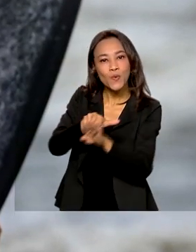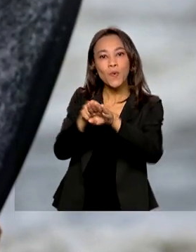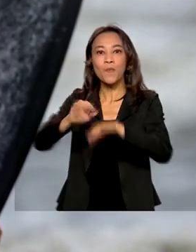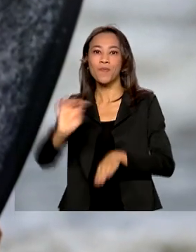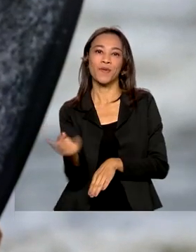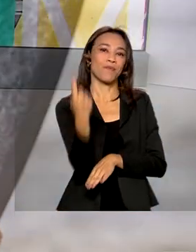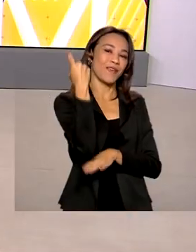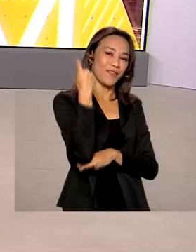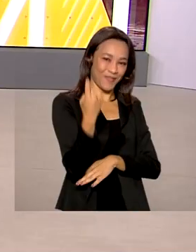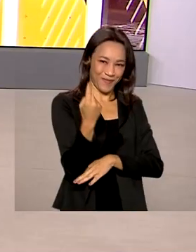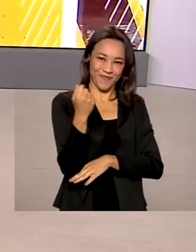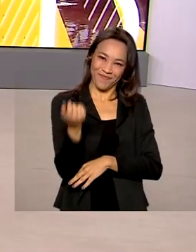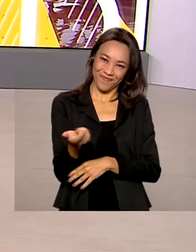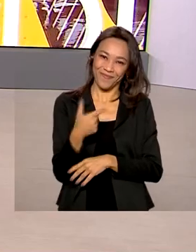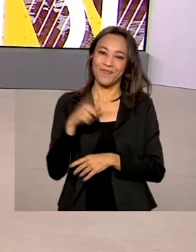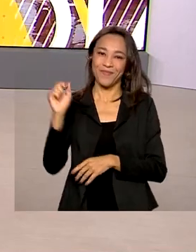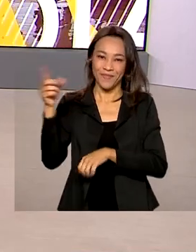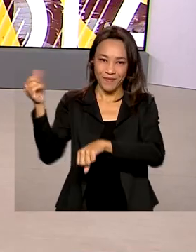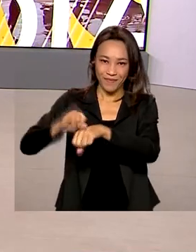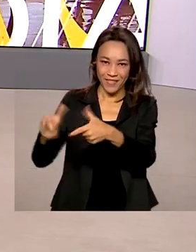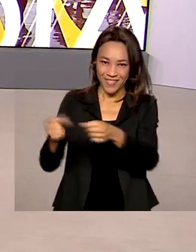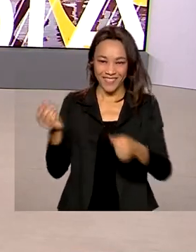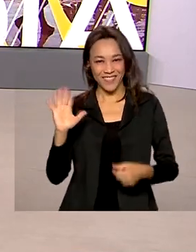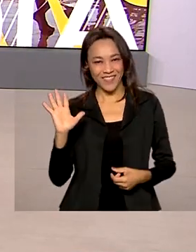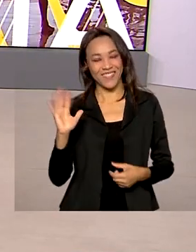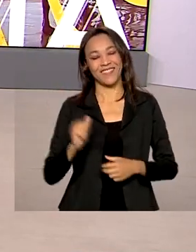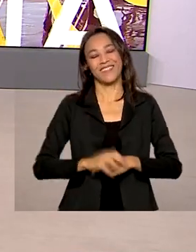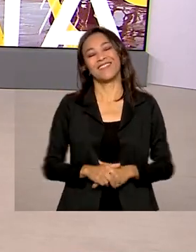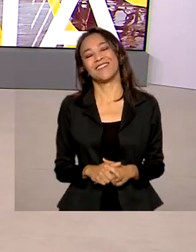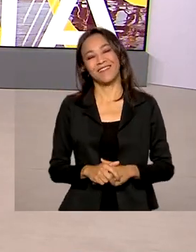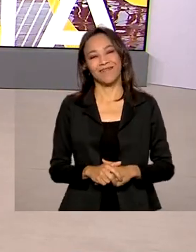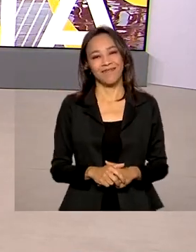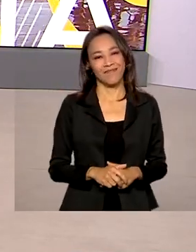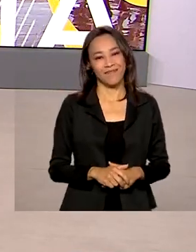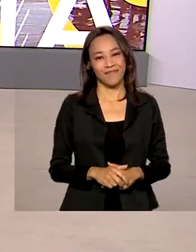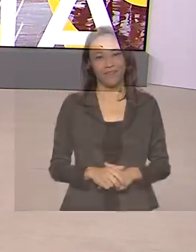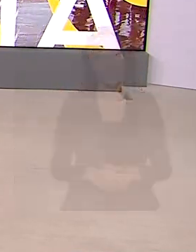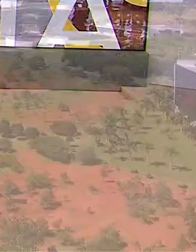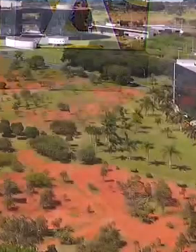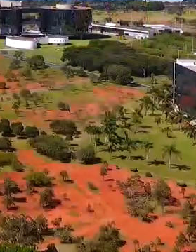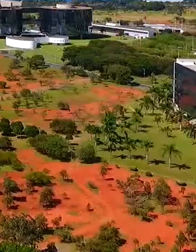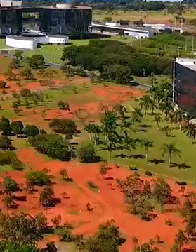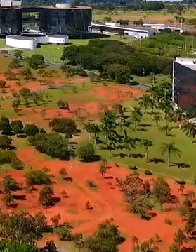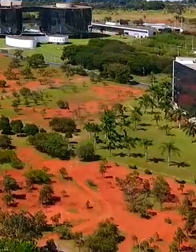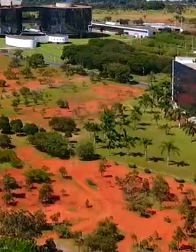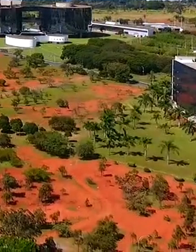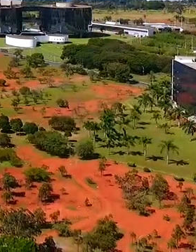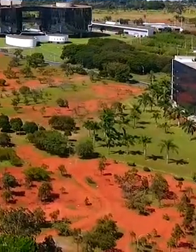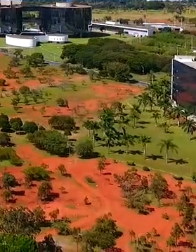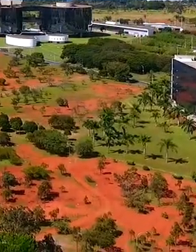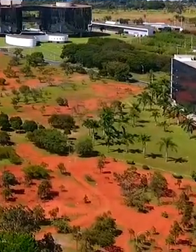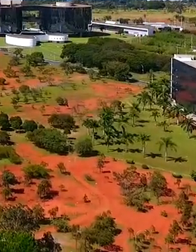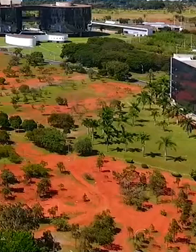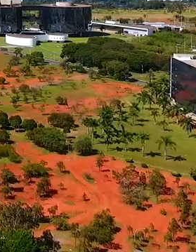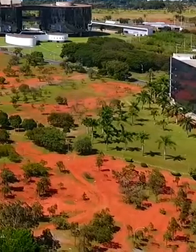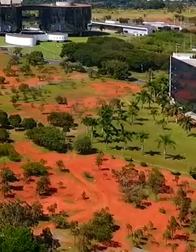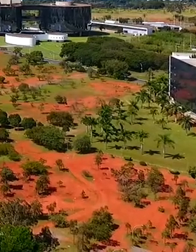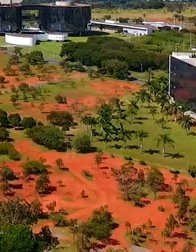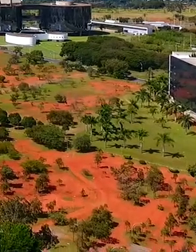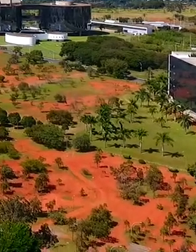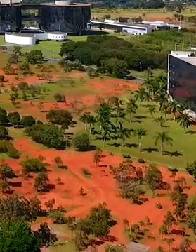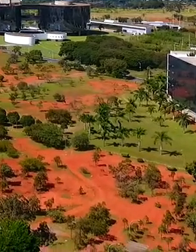ouro do Brasil em Tóquio a gente fica por aqui até amanhã tchau tchau te